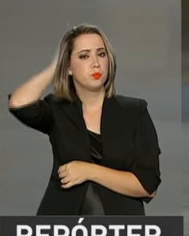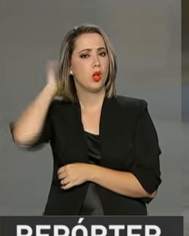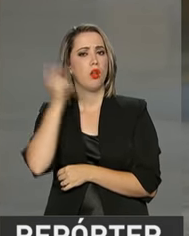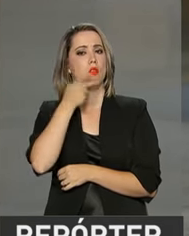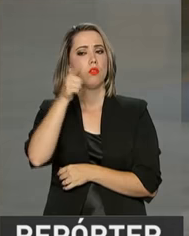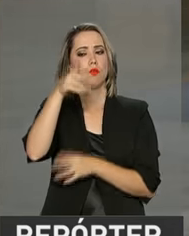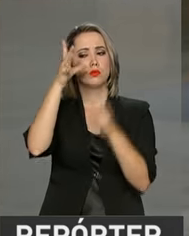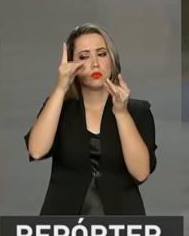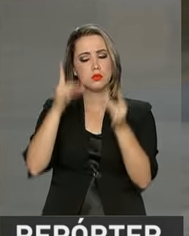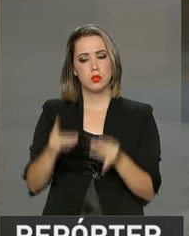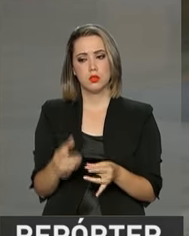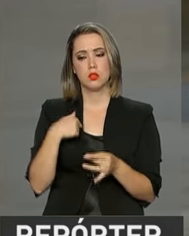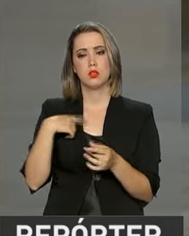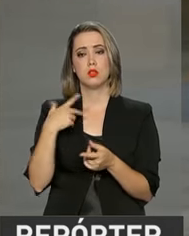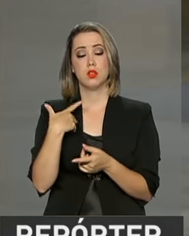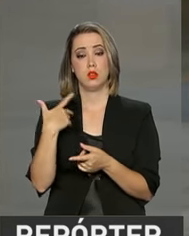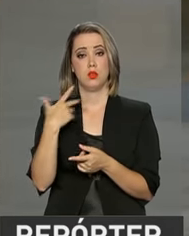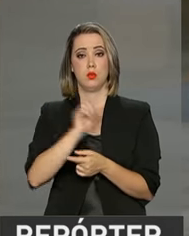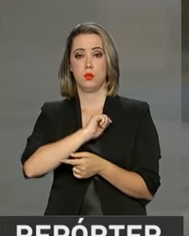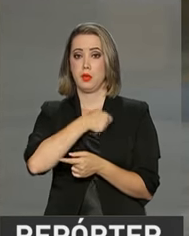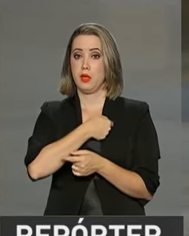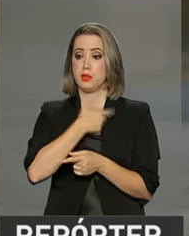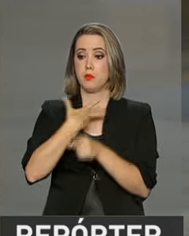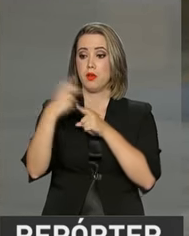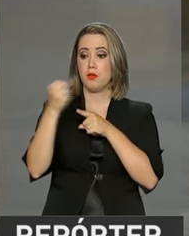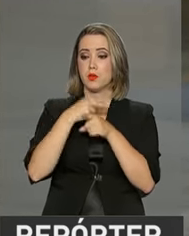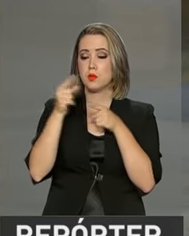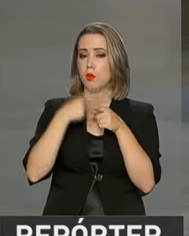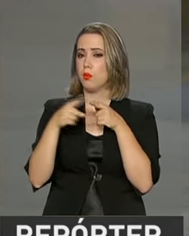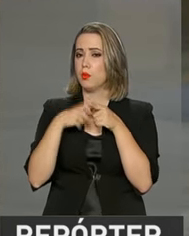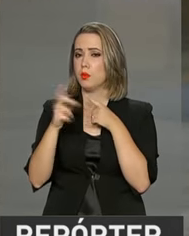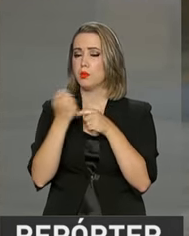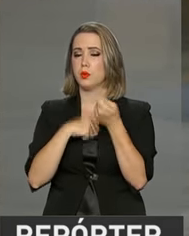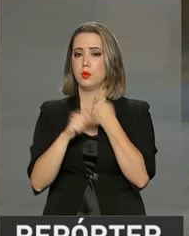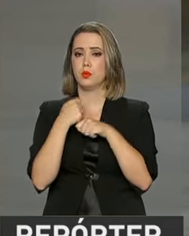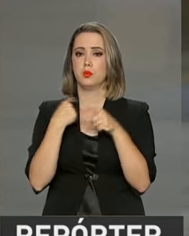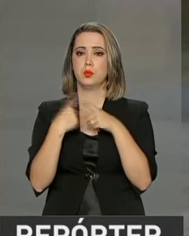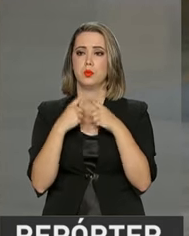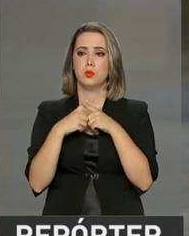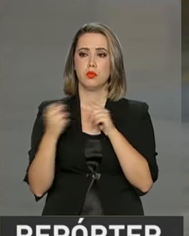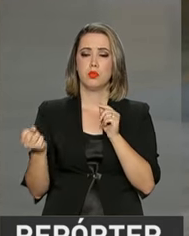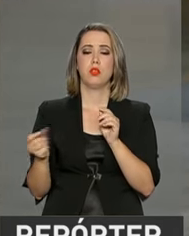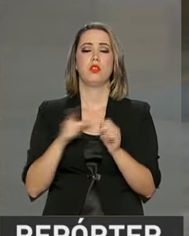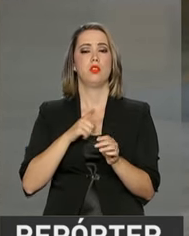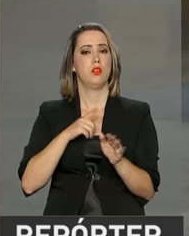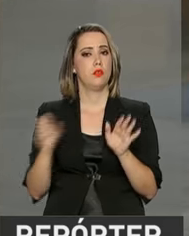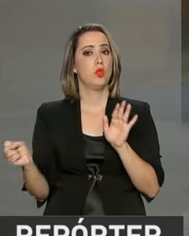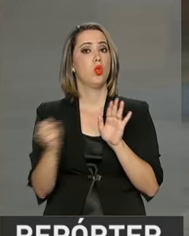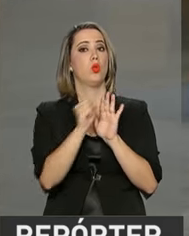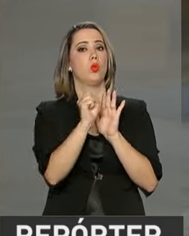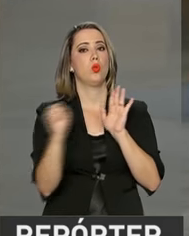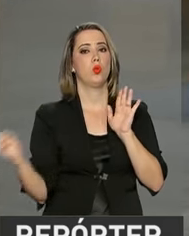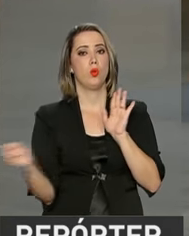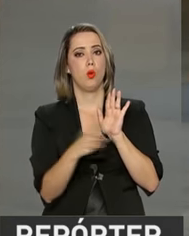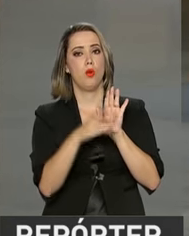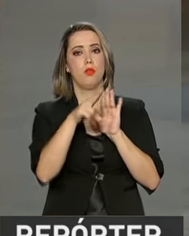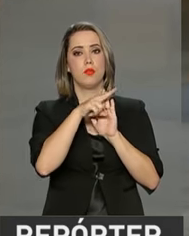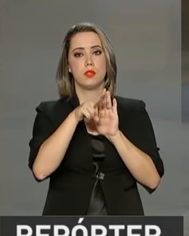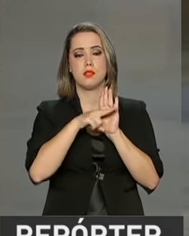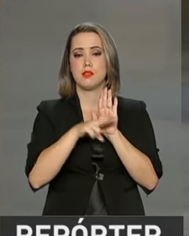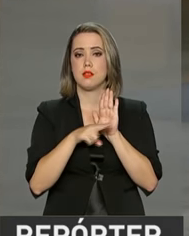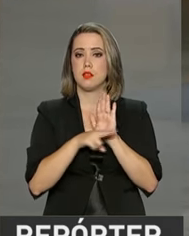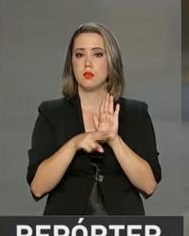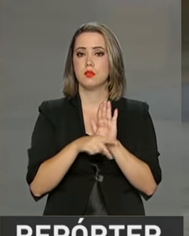que a espanha superou a crise econômica por meio de reformas caminho que também está sendo construído pelo brasil por meio das reformas